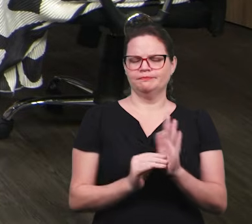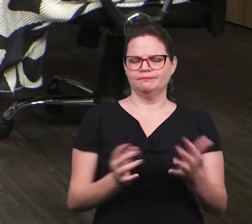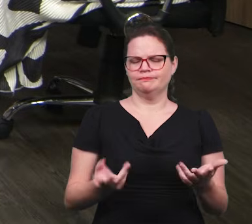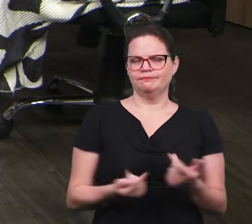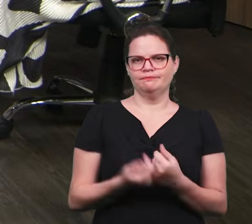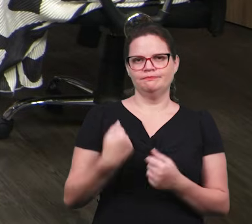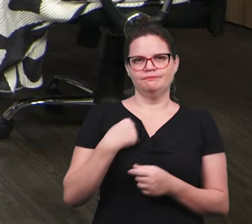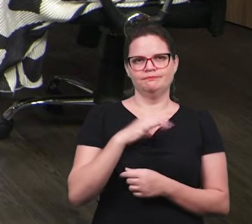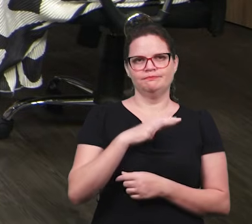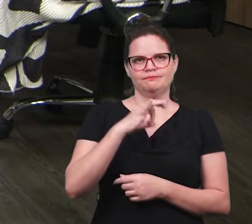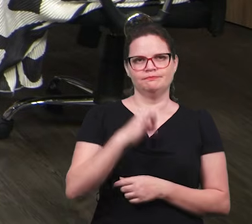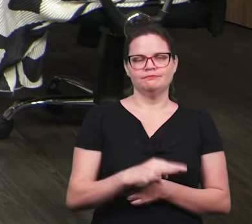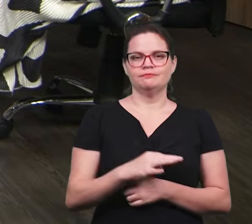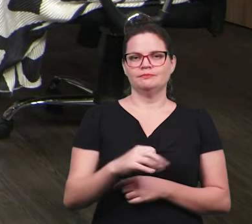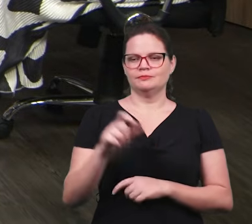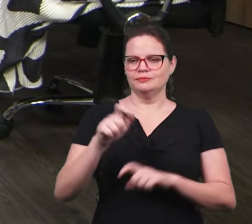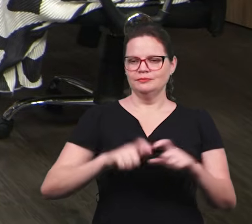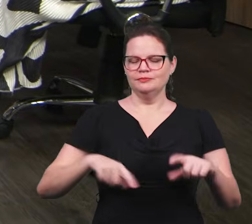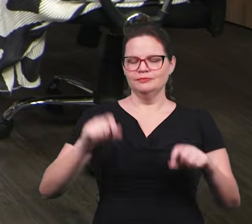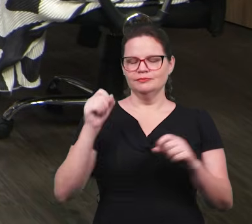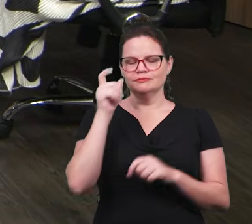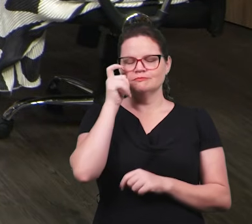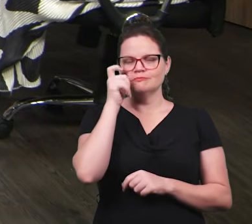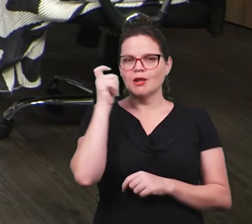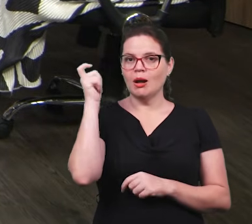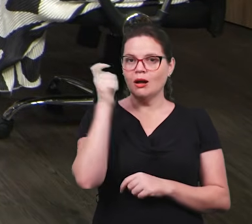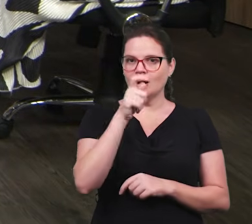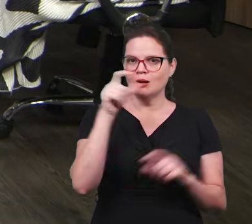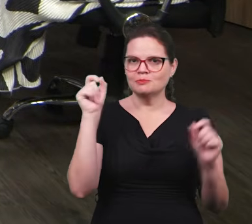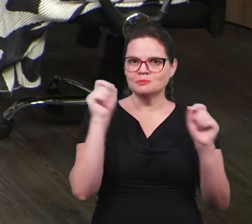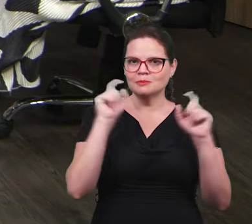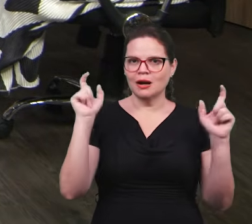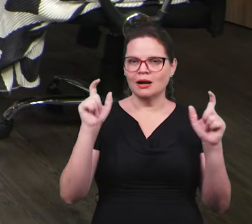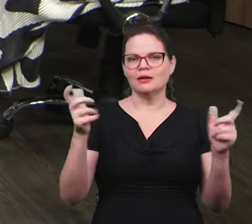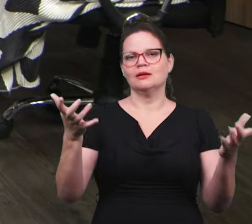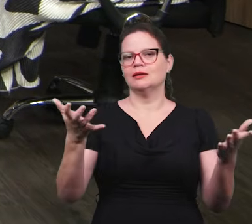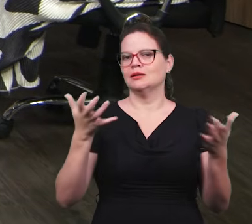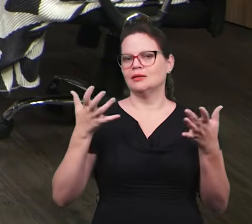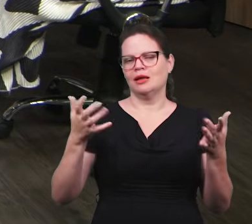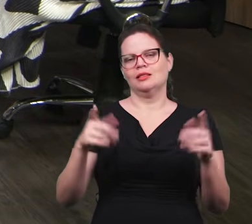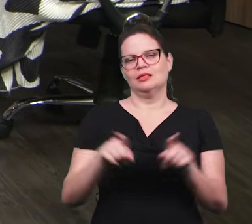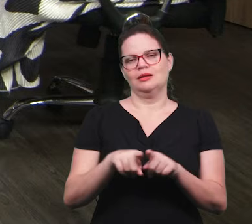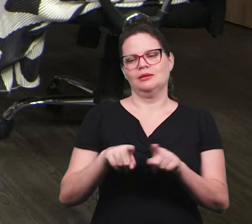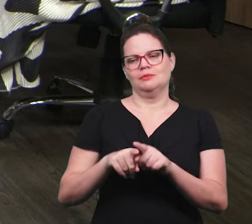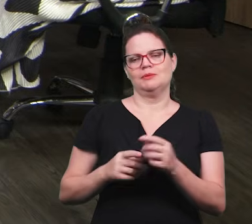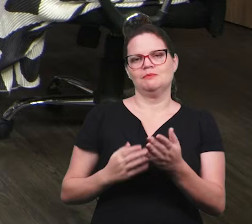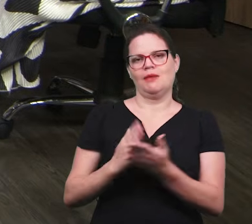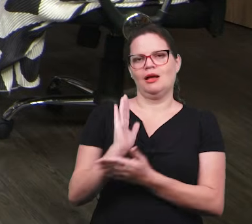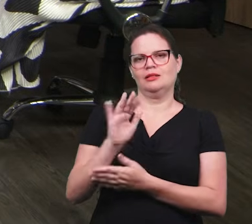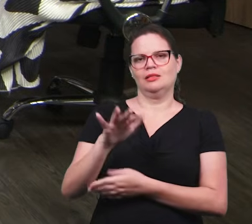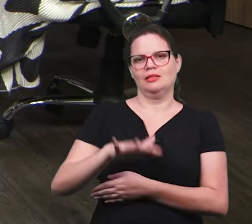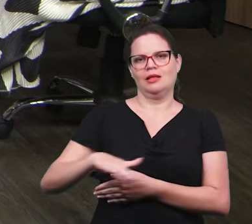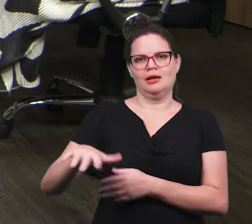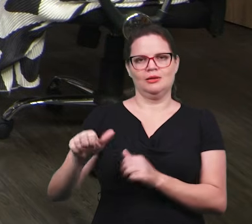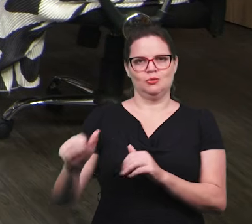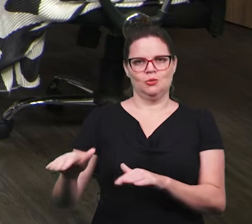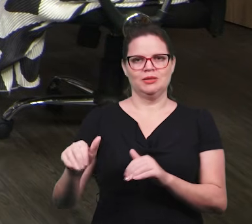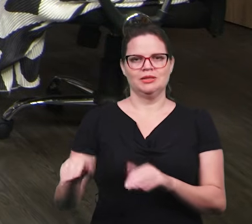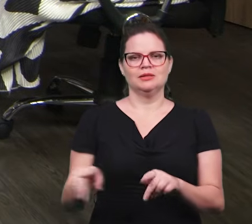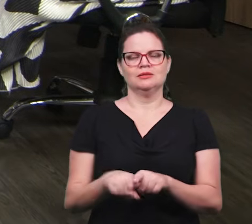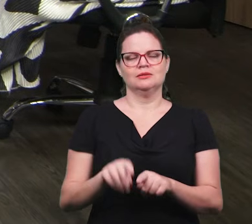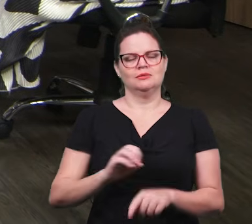eu tenho certeza que despertou em muitos jovens a intenção, o desejo de considerar a carreira